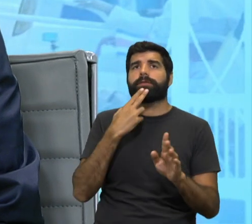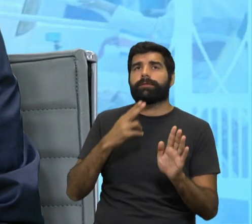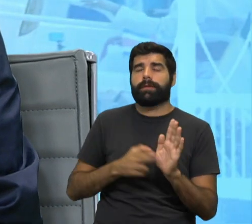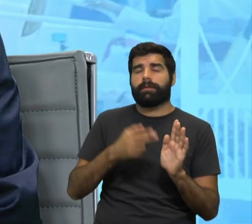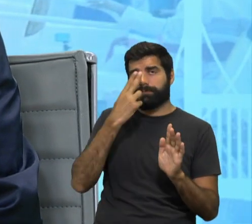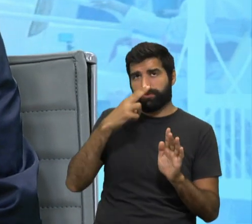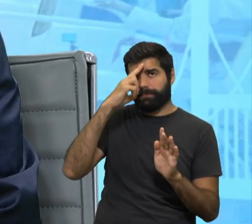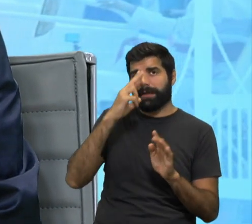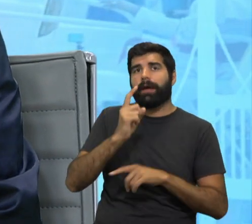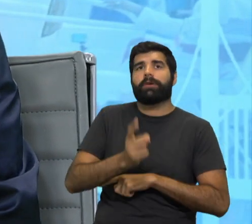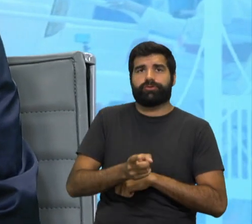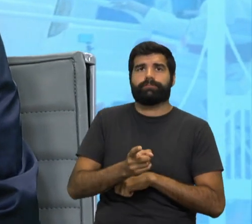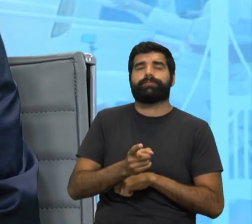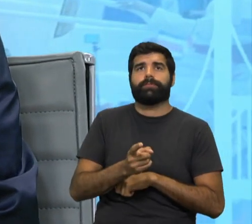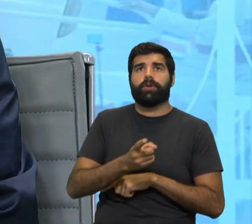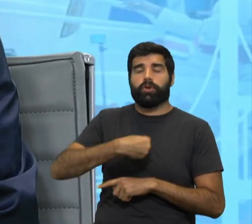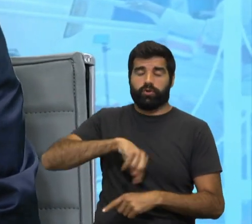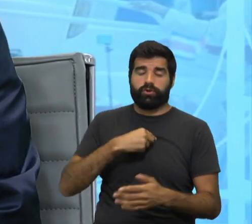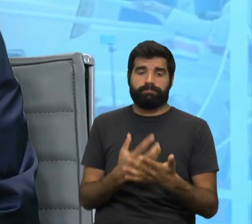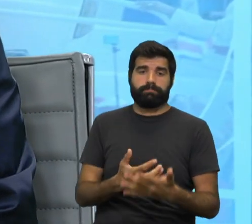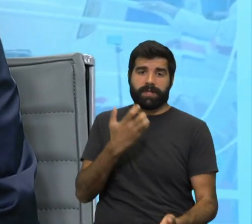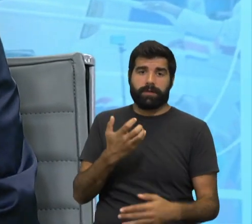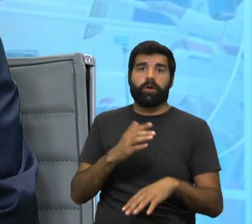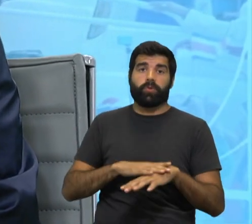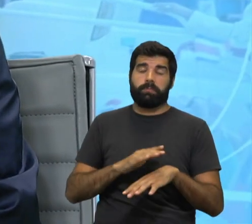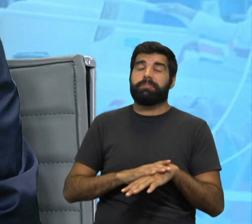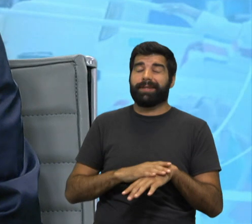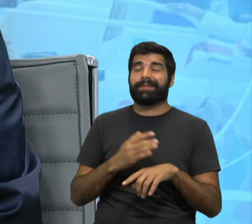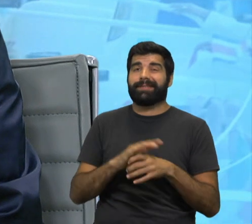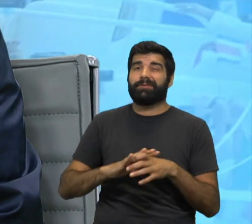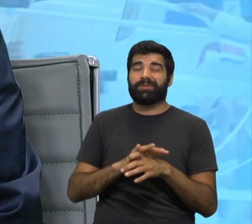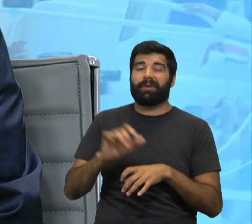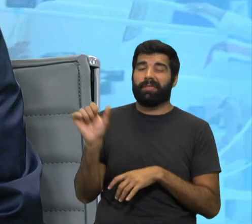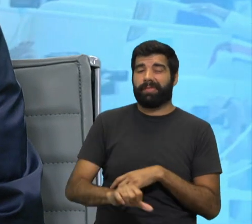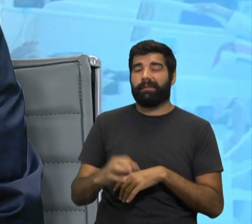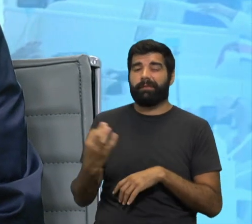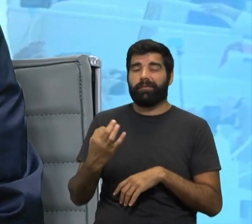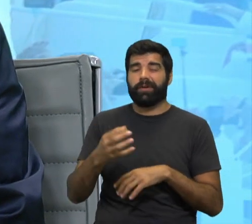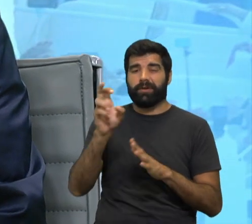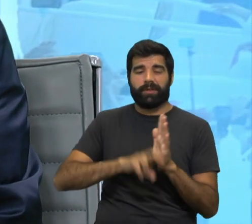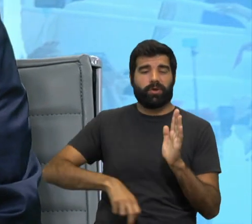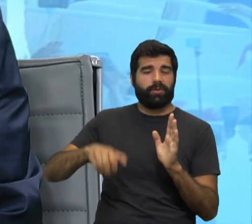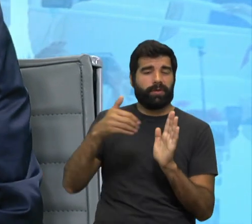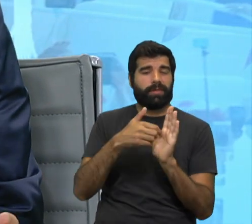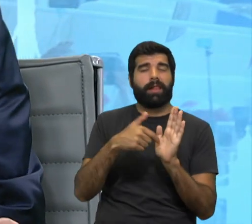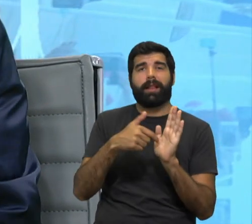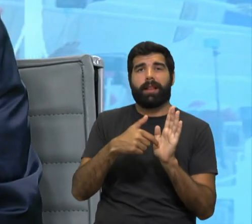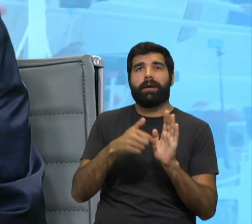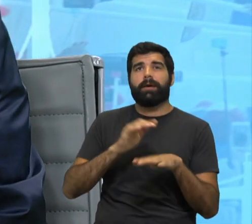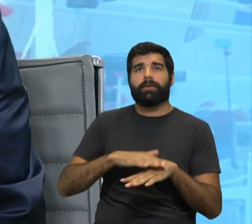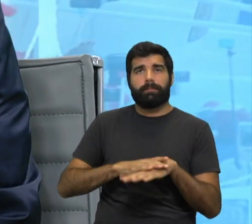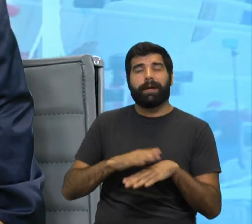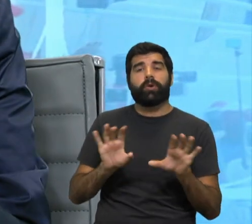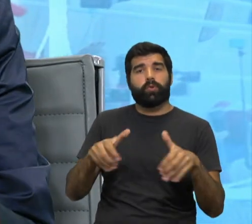países que nós demos destaque pelas piores razões neste relatório, de facto, devido à presença destes